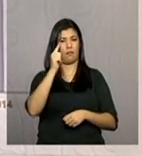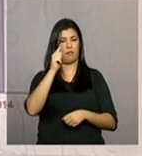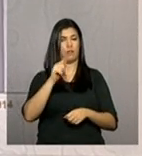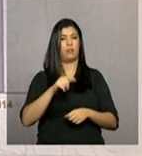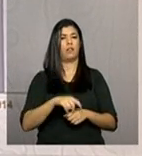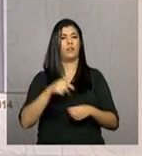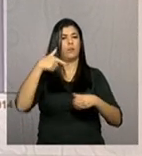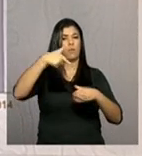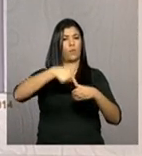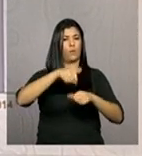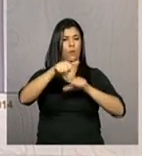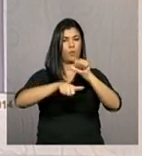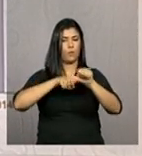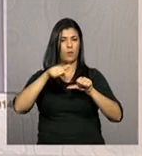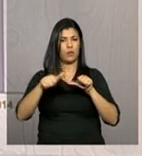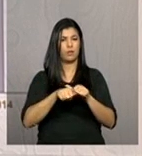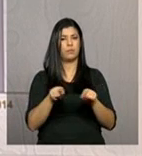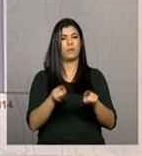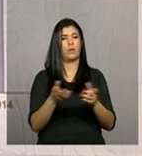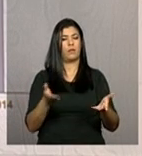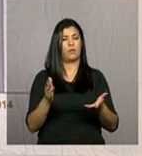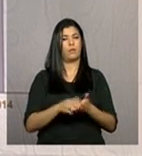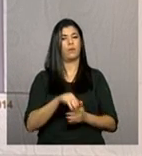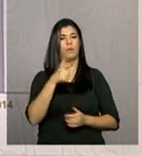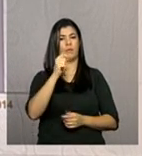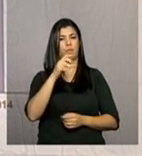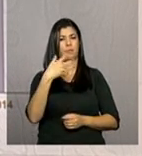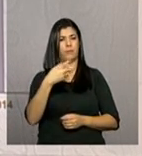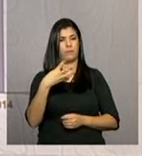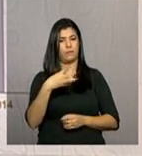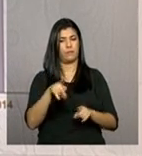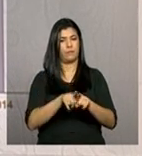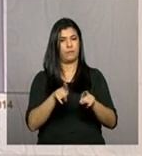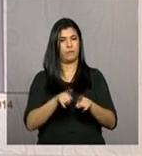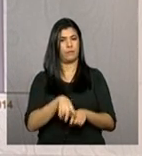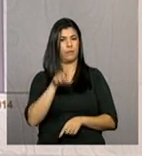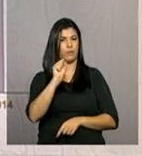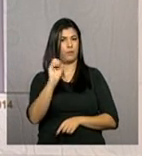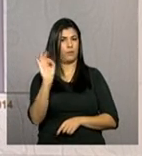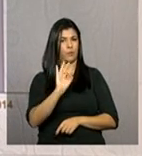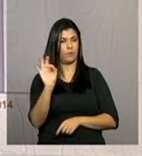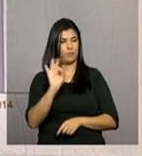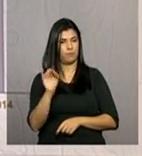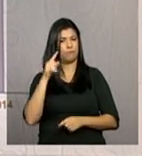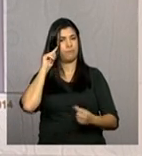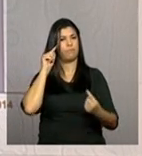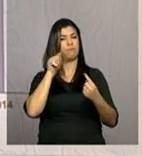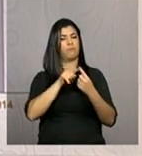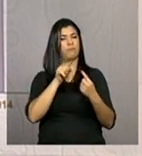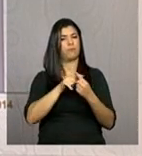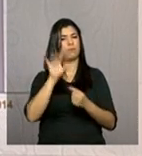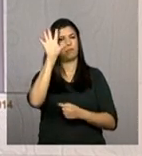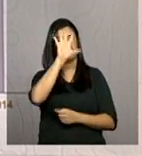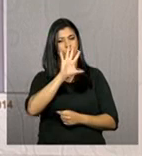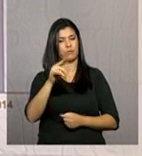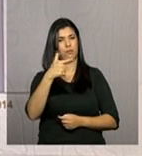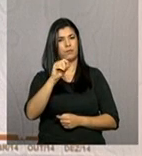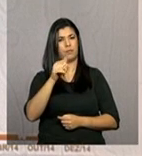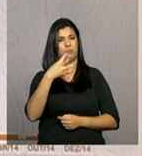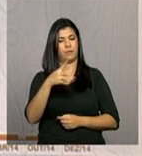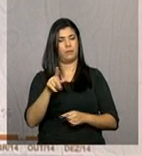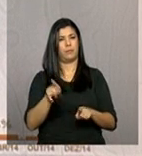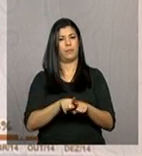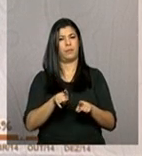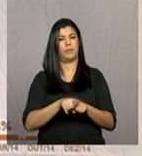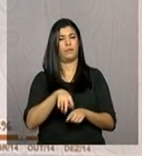renováveis, agora, em 2014, foram realizados 88% do total previsto para 2014,